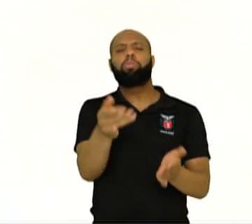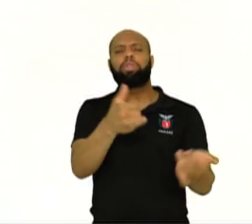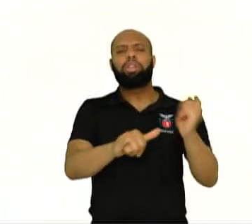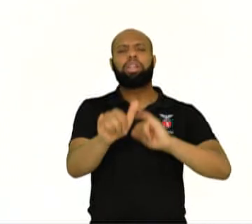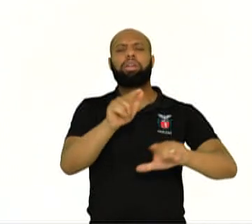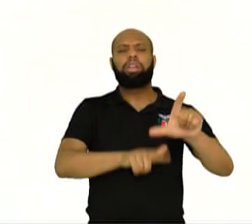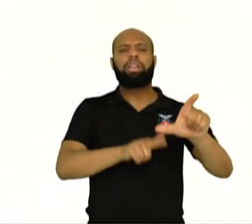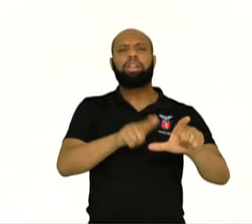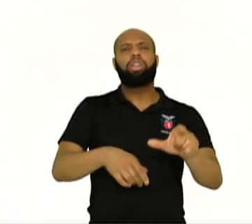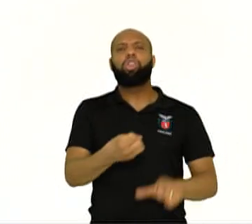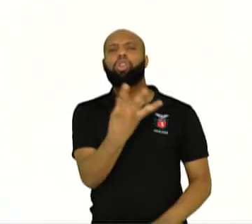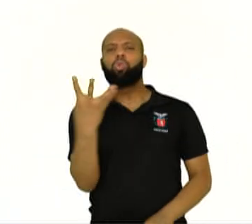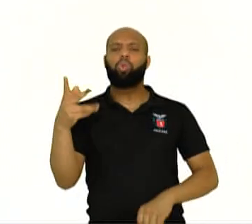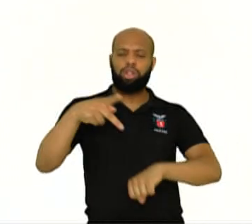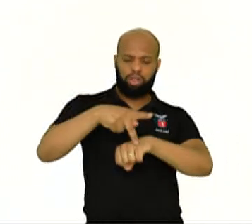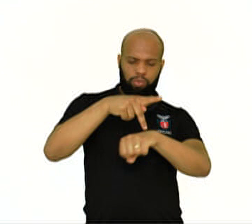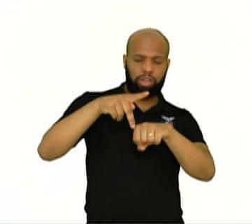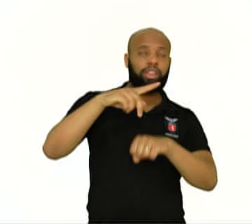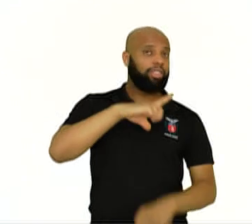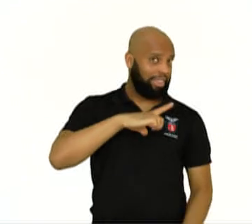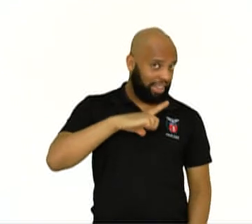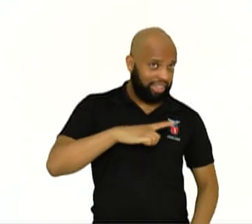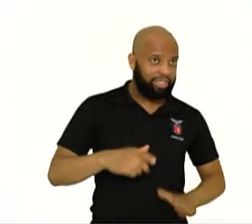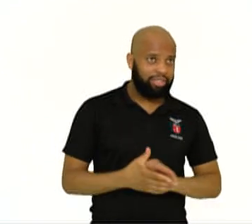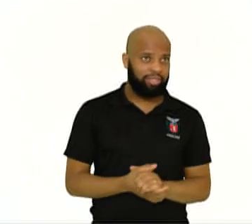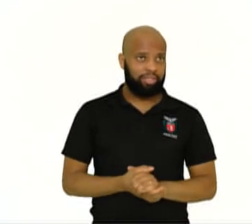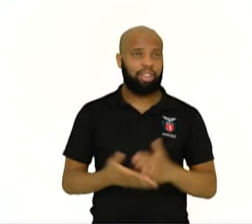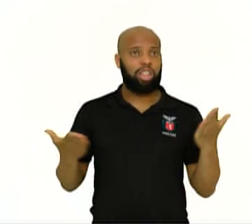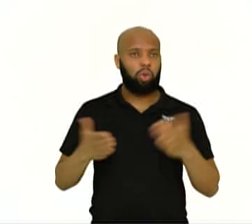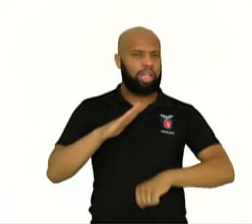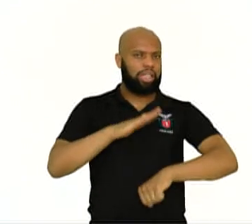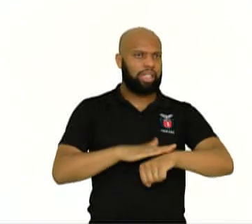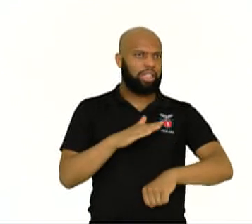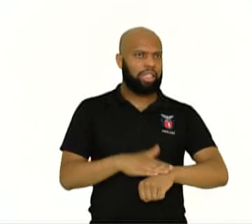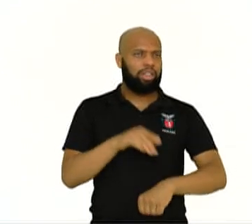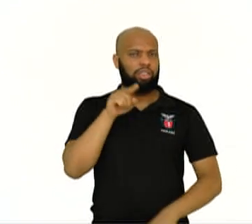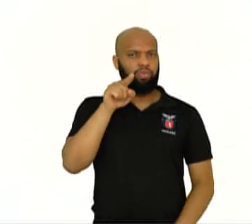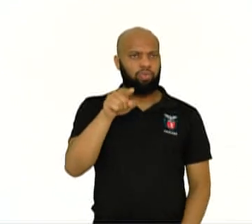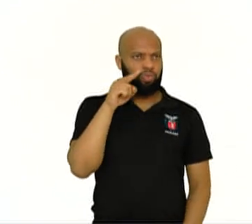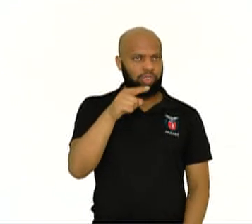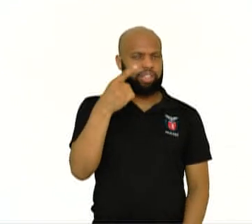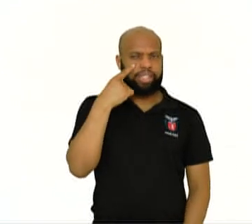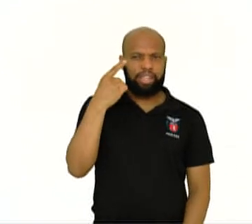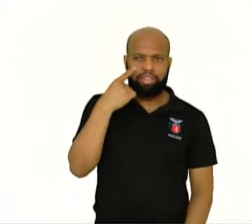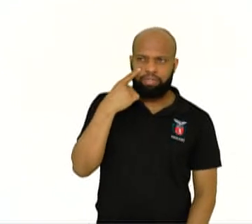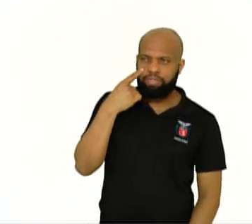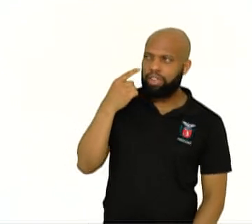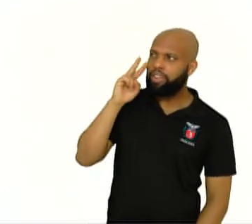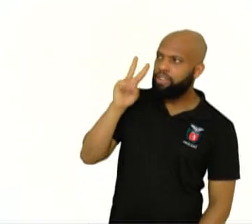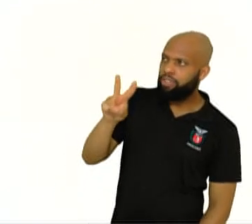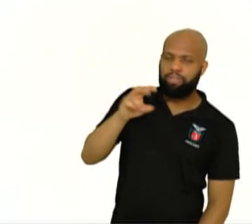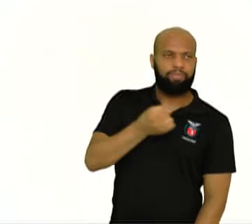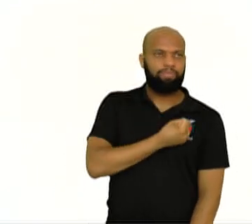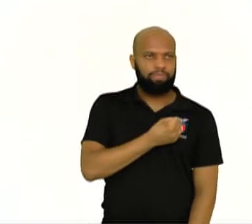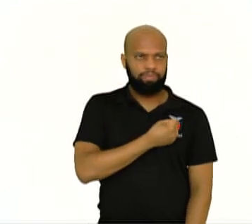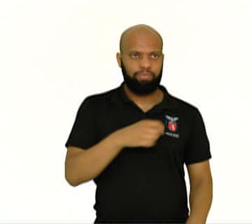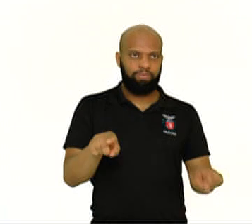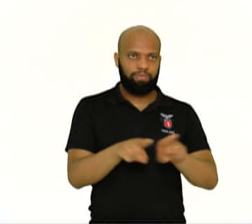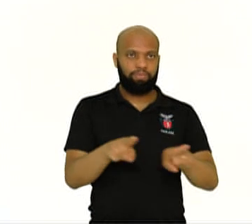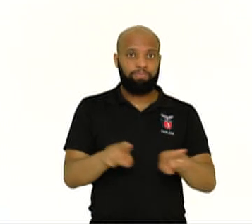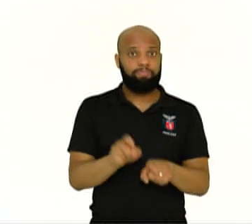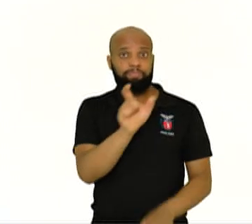e quantos prótons ele possui? Eu vou dar um tempinho para vocês. Reparem nos números,